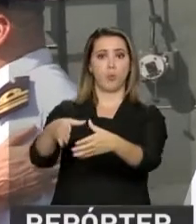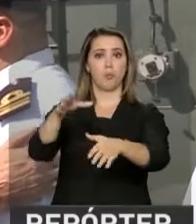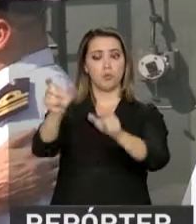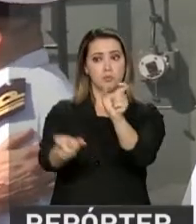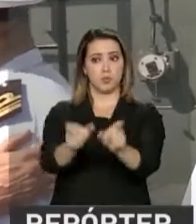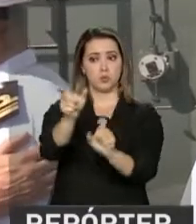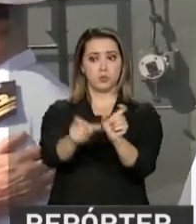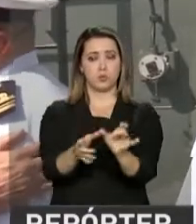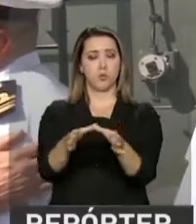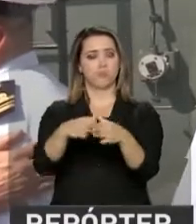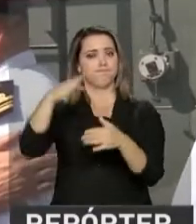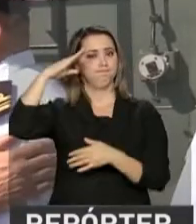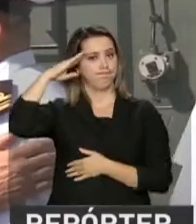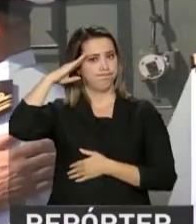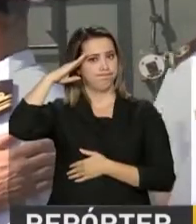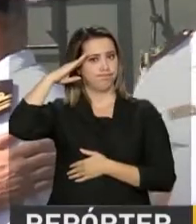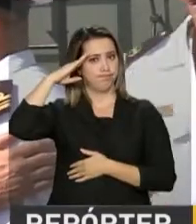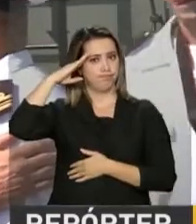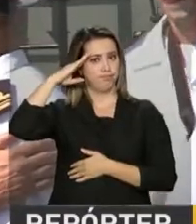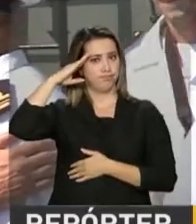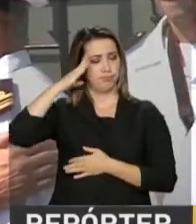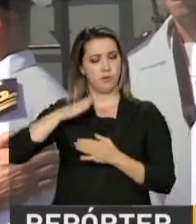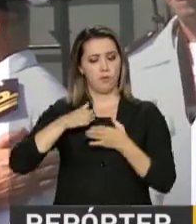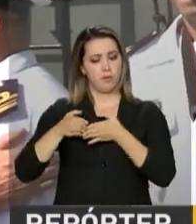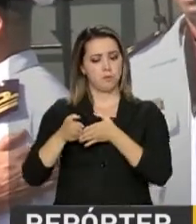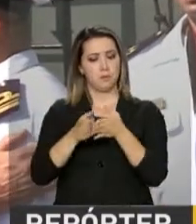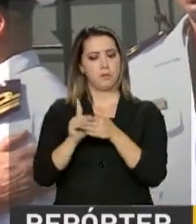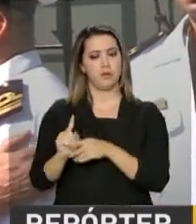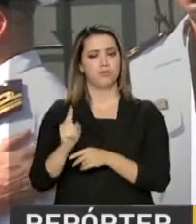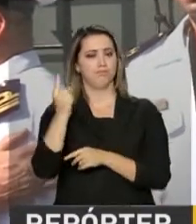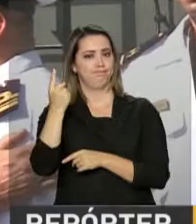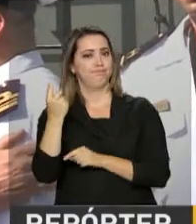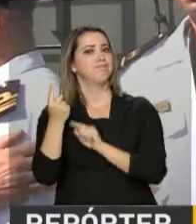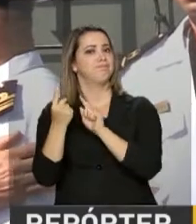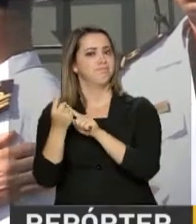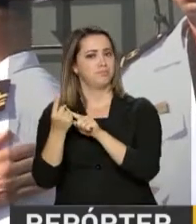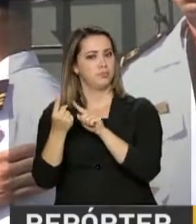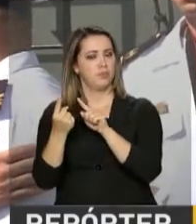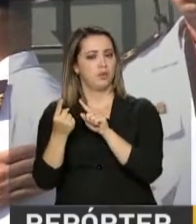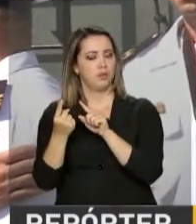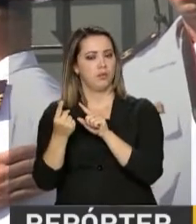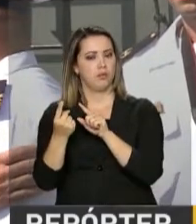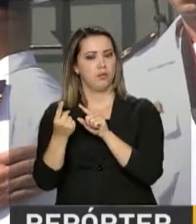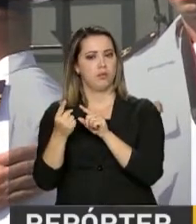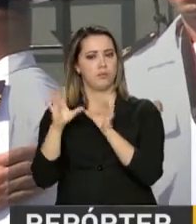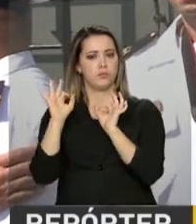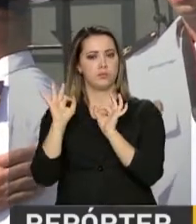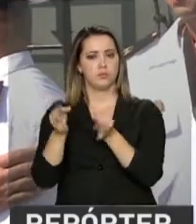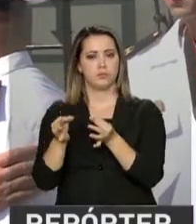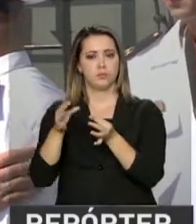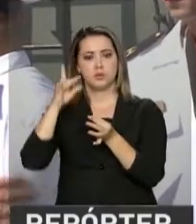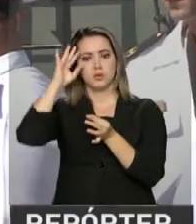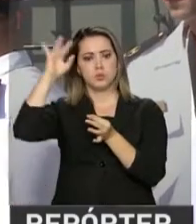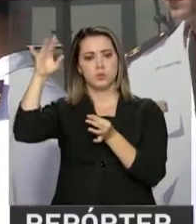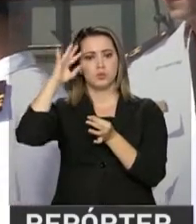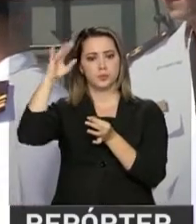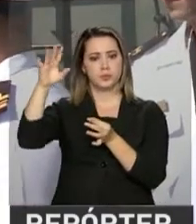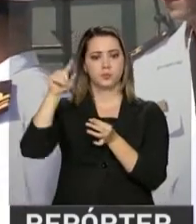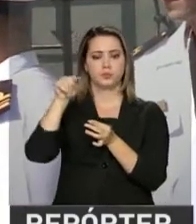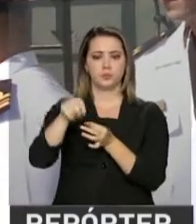marinha ela é de um lado a concretização do sonho